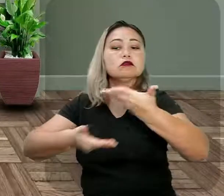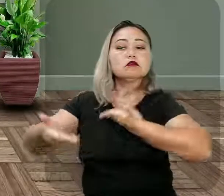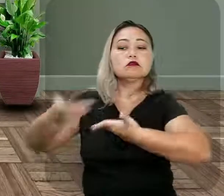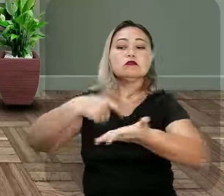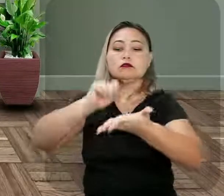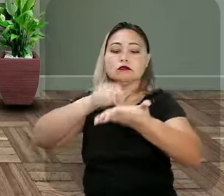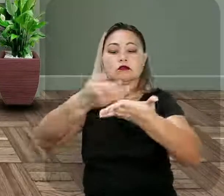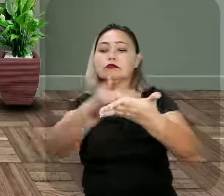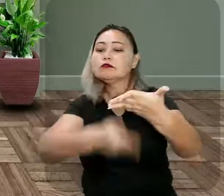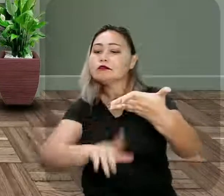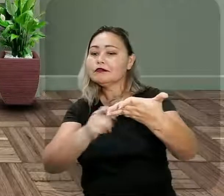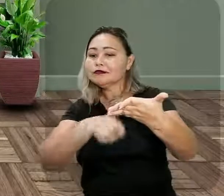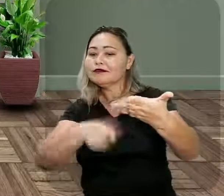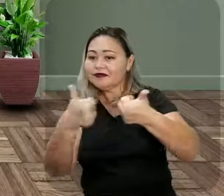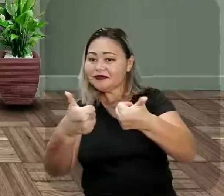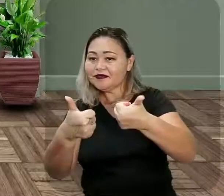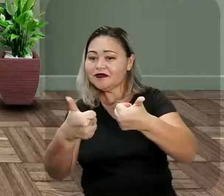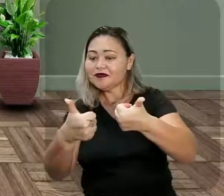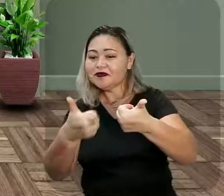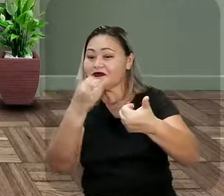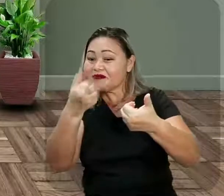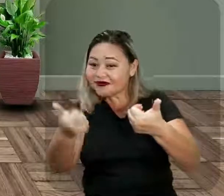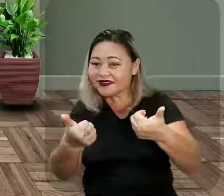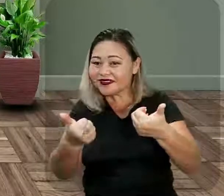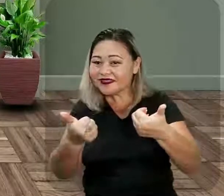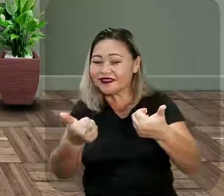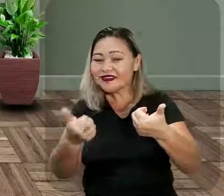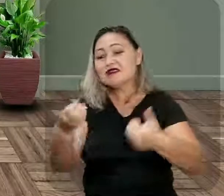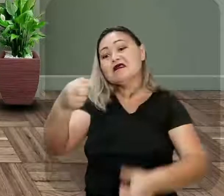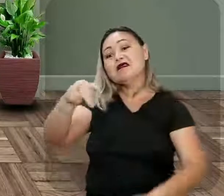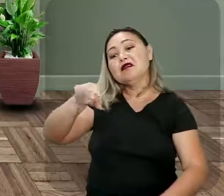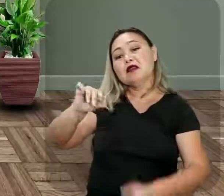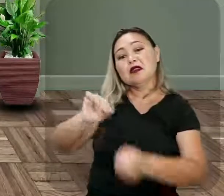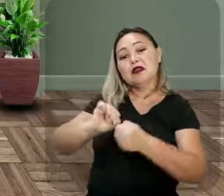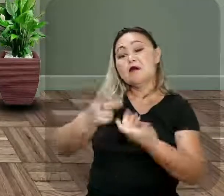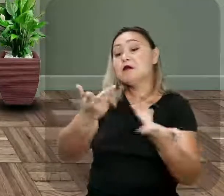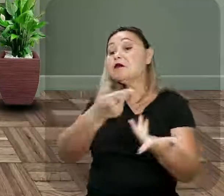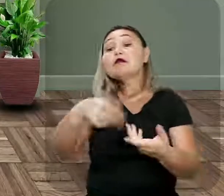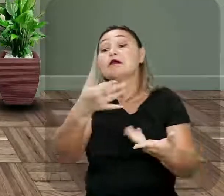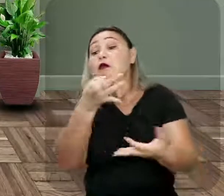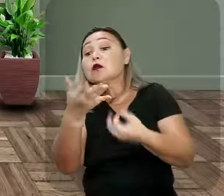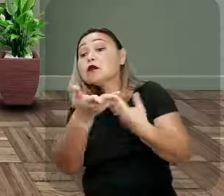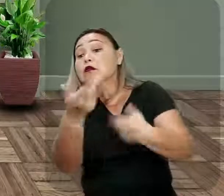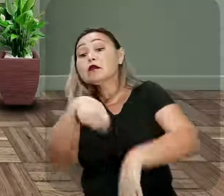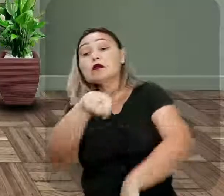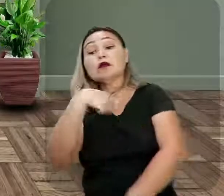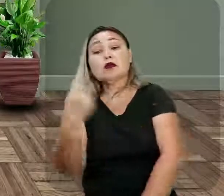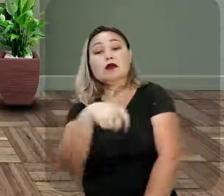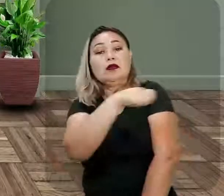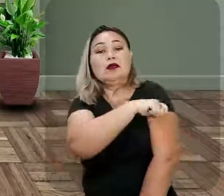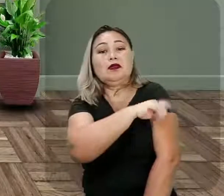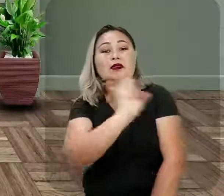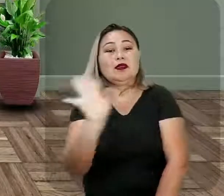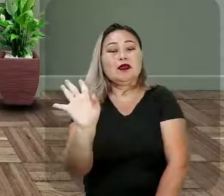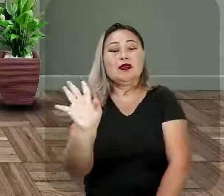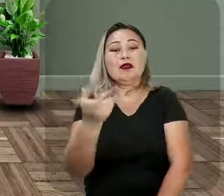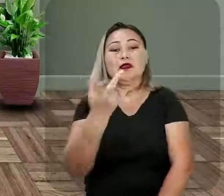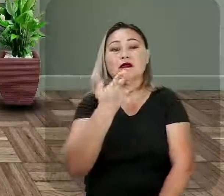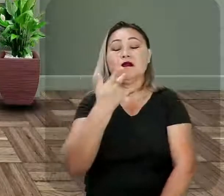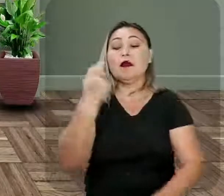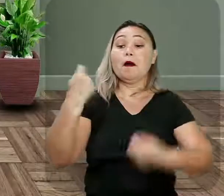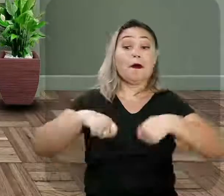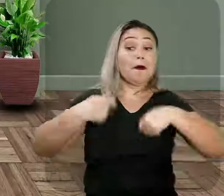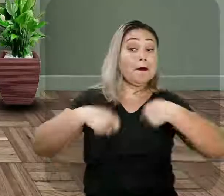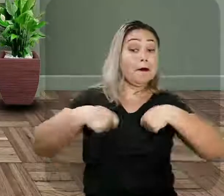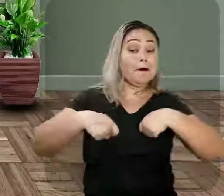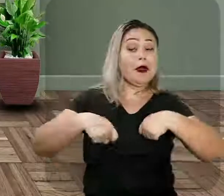essas produções de vocês, valeu? Muito bem, então, Márcia, alguma coisa para os nossos alunos? Não, Márcia. Só dizer que eles